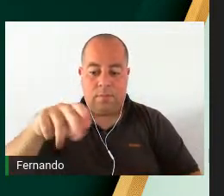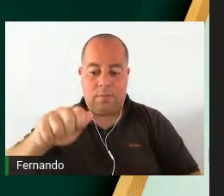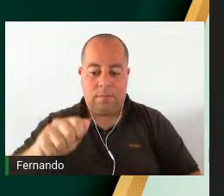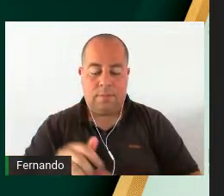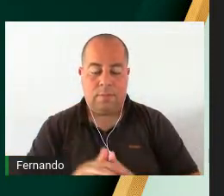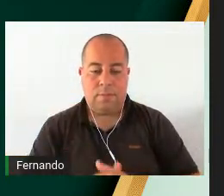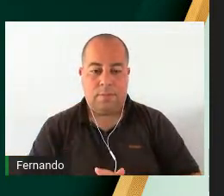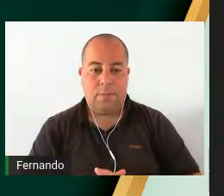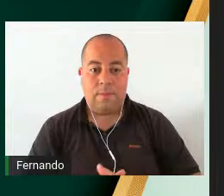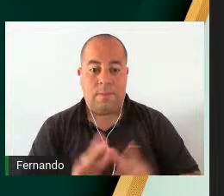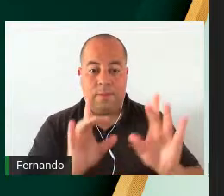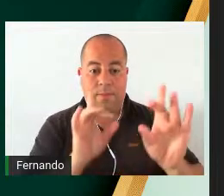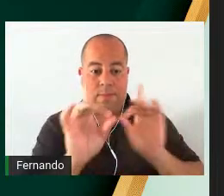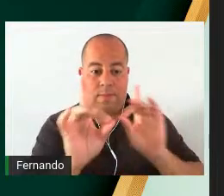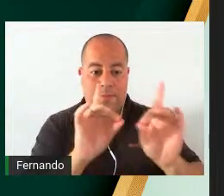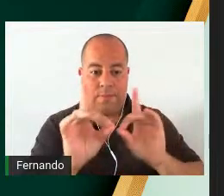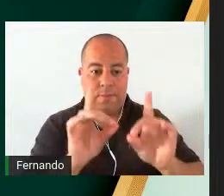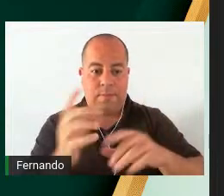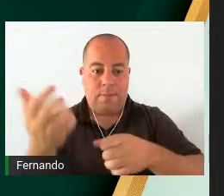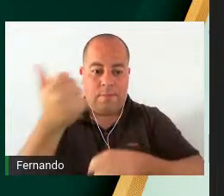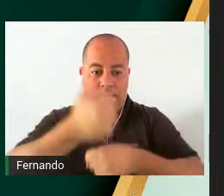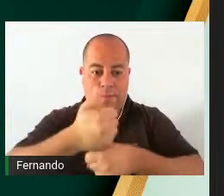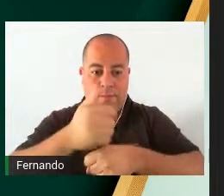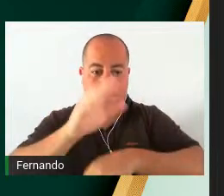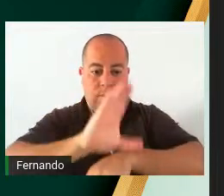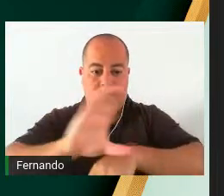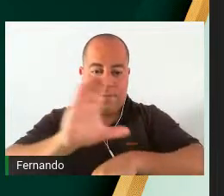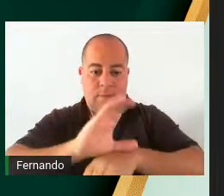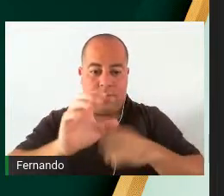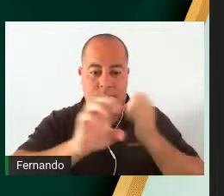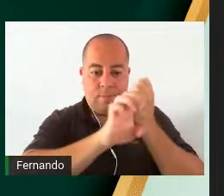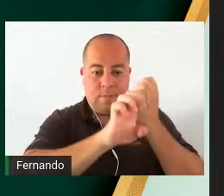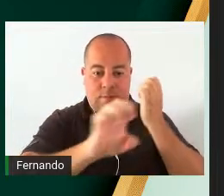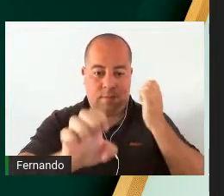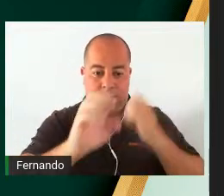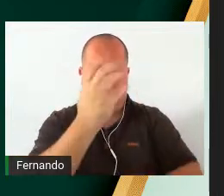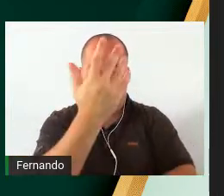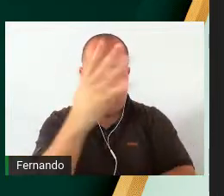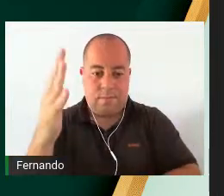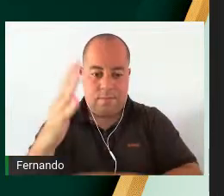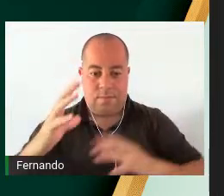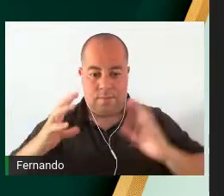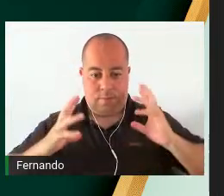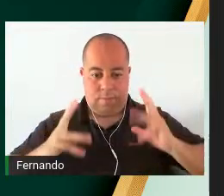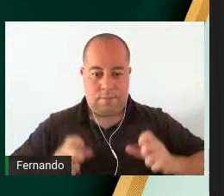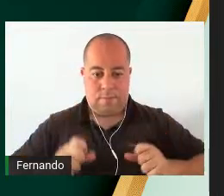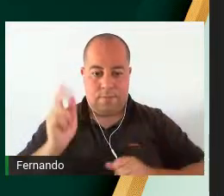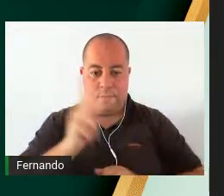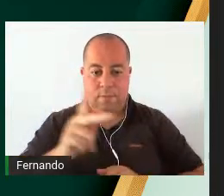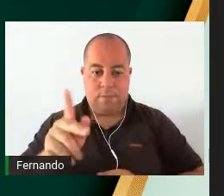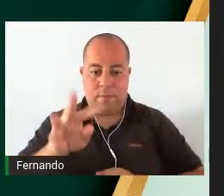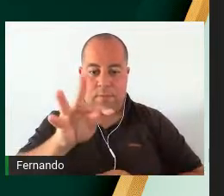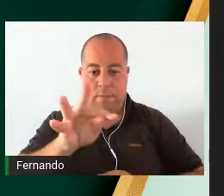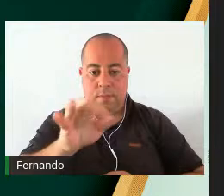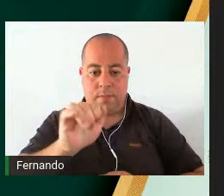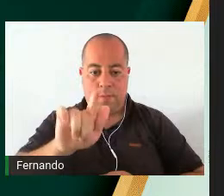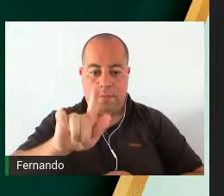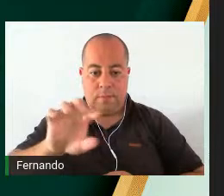Senhor coordenador substituto do curso de Engenharia Ambiental e Sanitária, professor Thiago